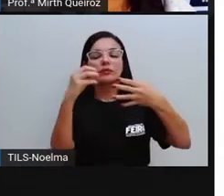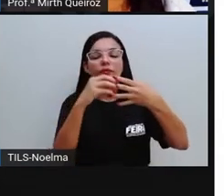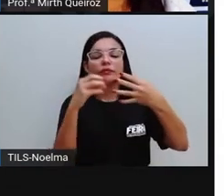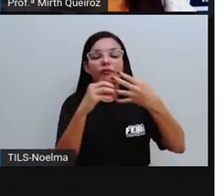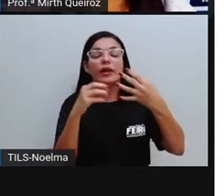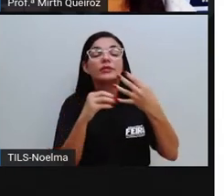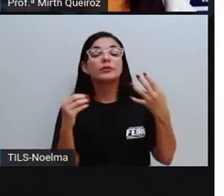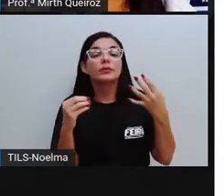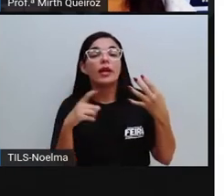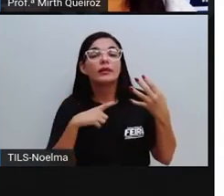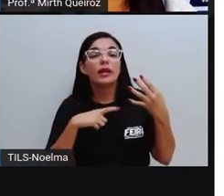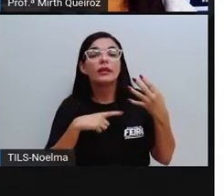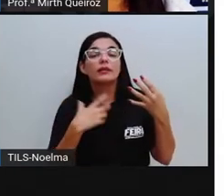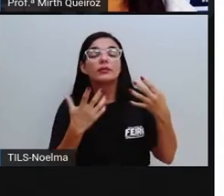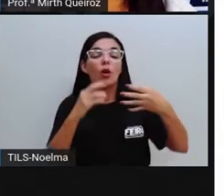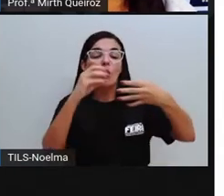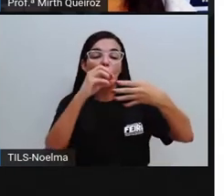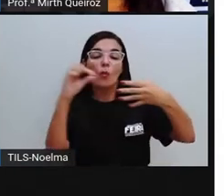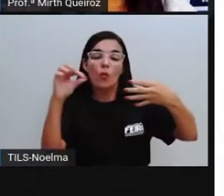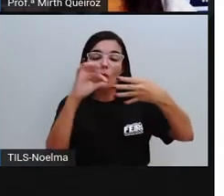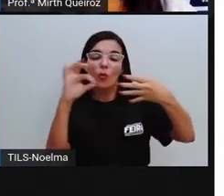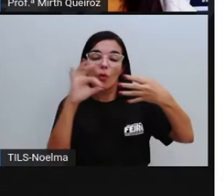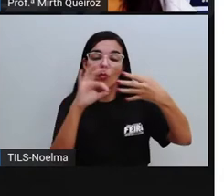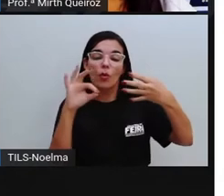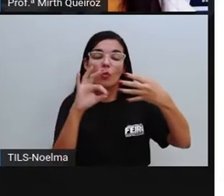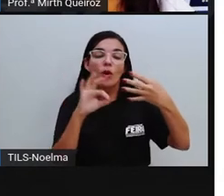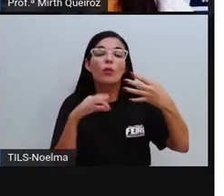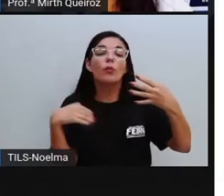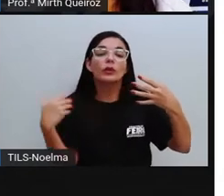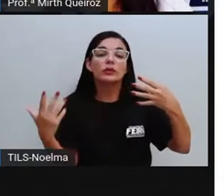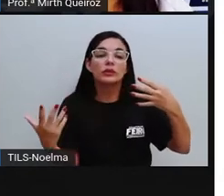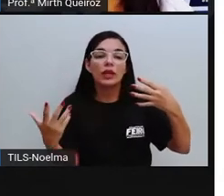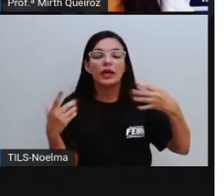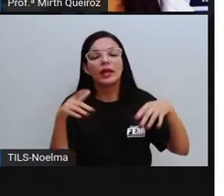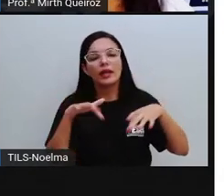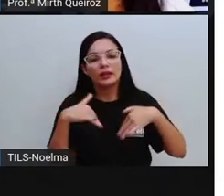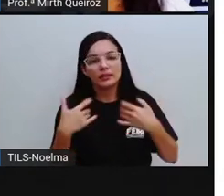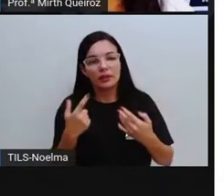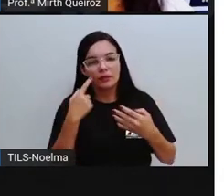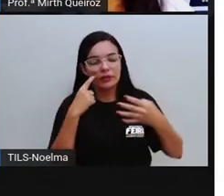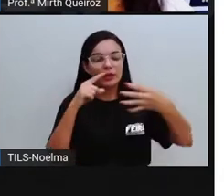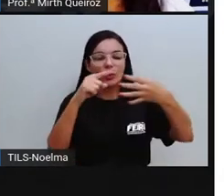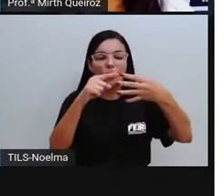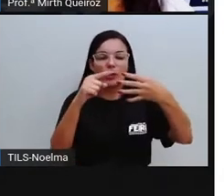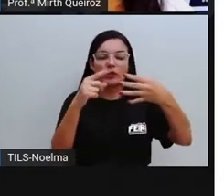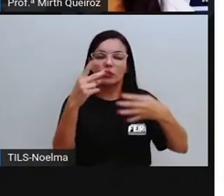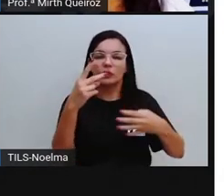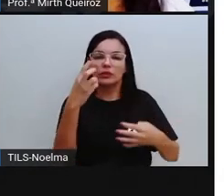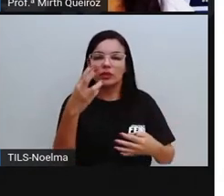é cada linha aí da estrofe, certo? Então, nós temos quantas linhas?